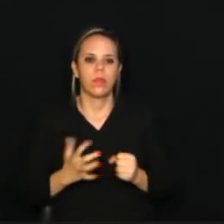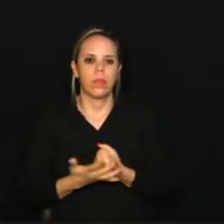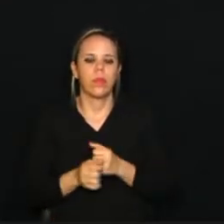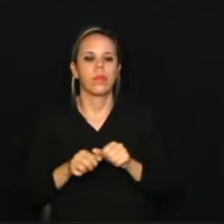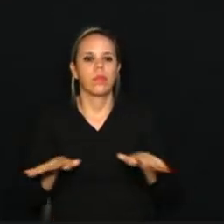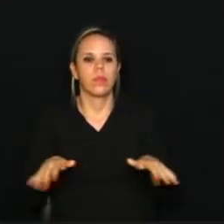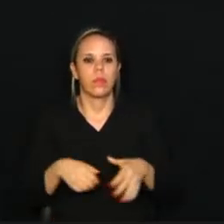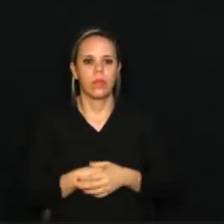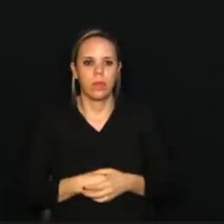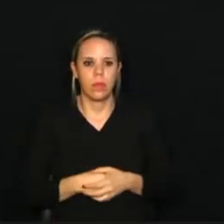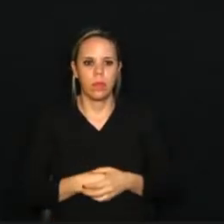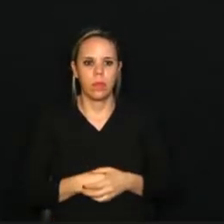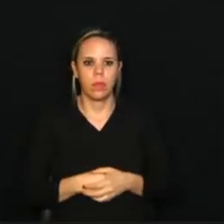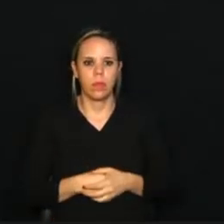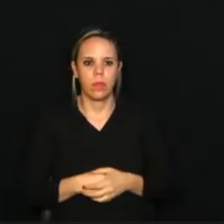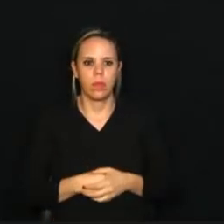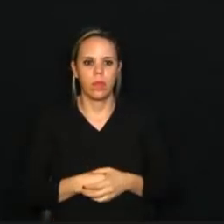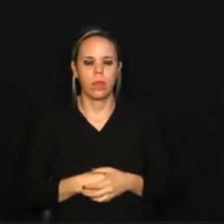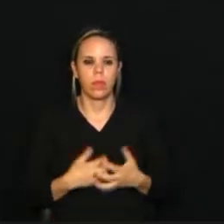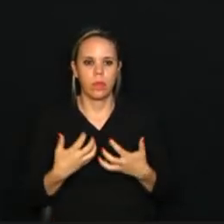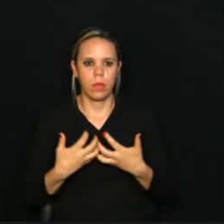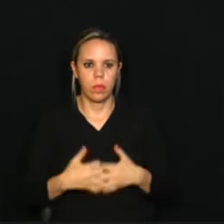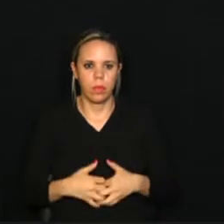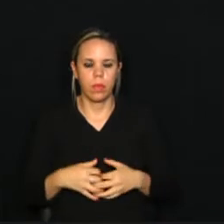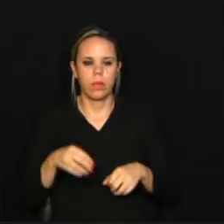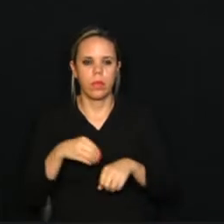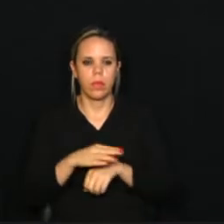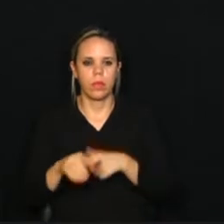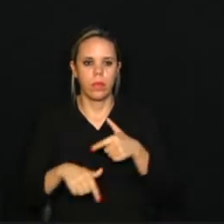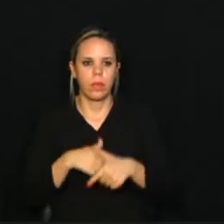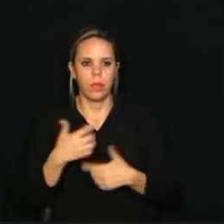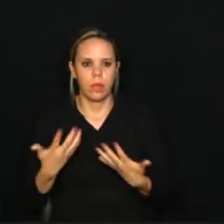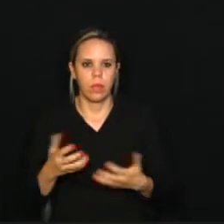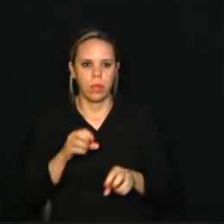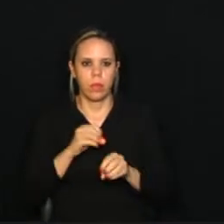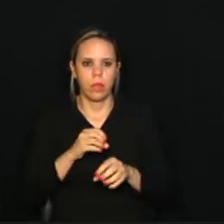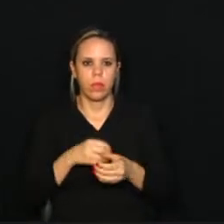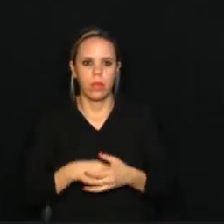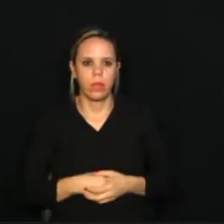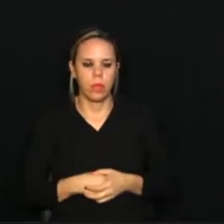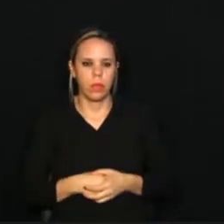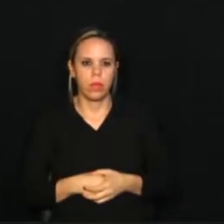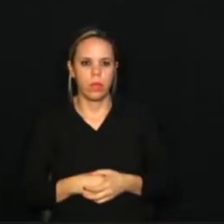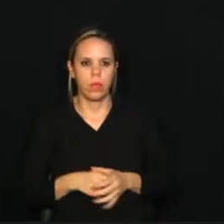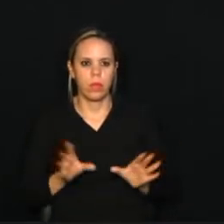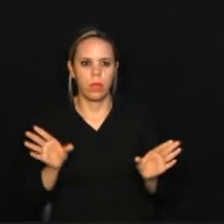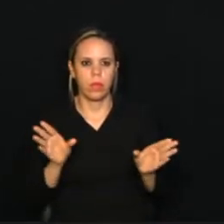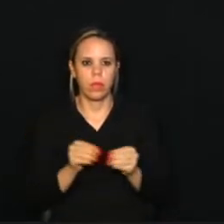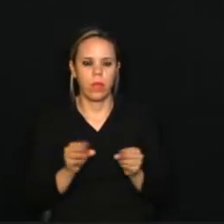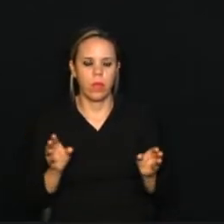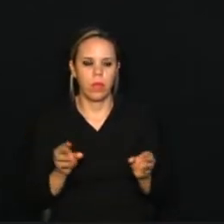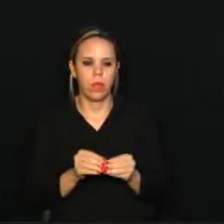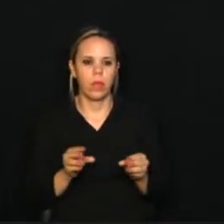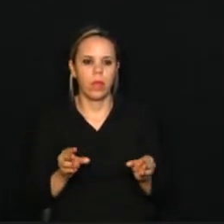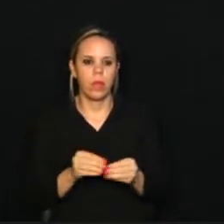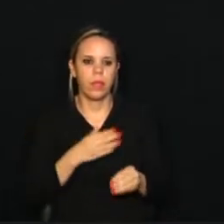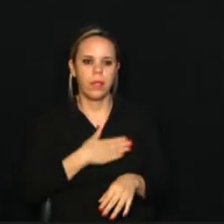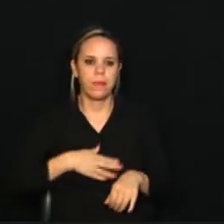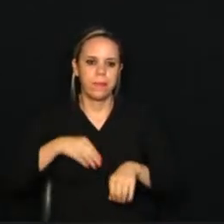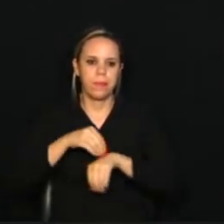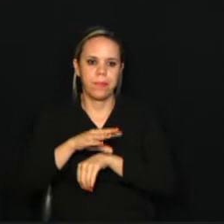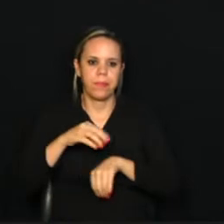pandemia e com os reflexos disso em suas atividades educacionais. Então, são essas palavras que eu gostaria de trazer